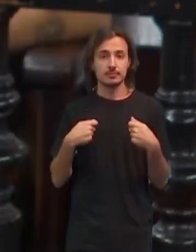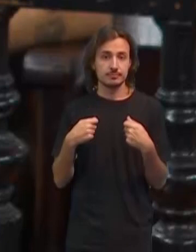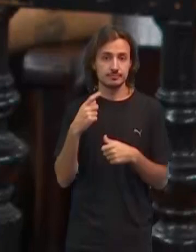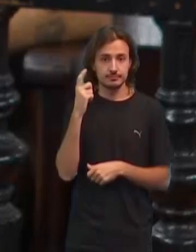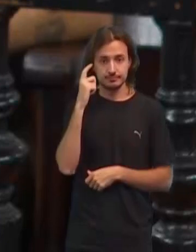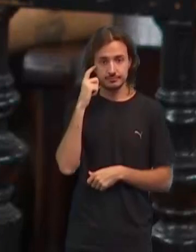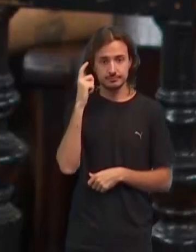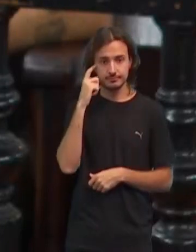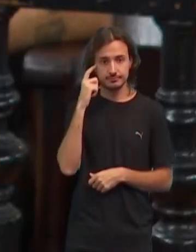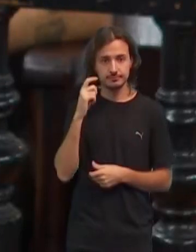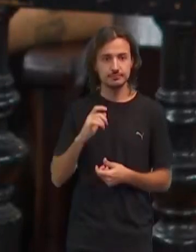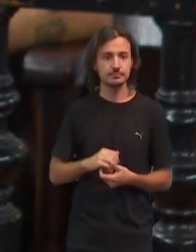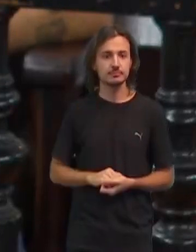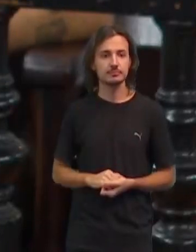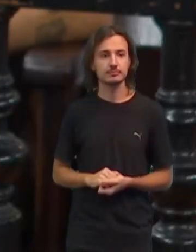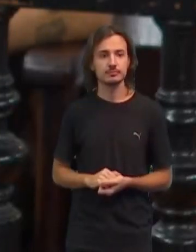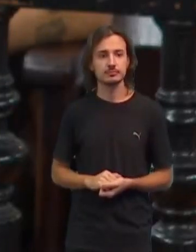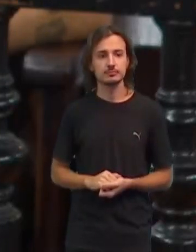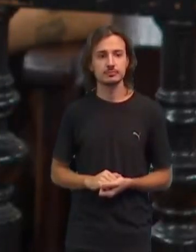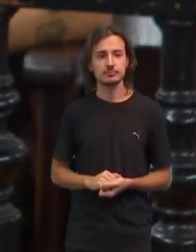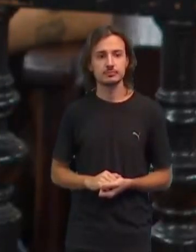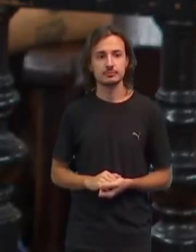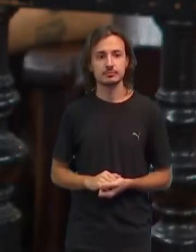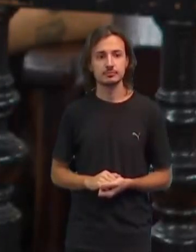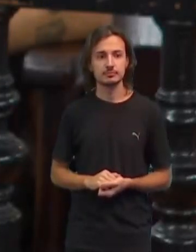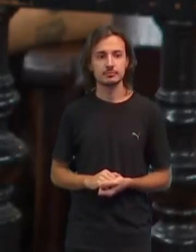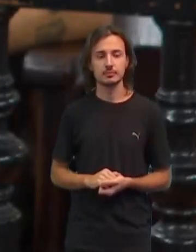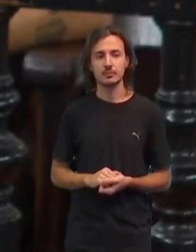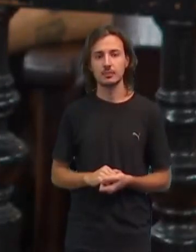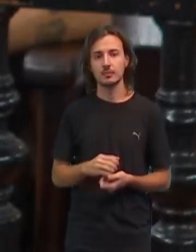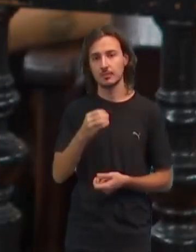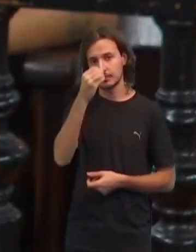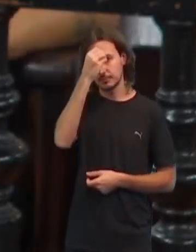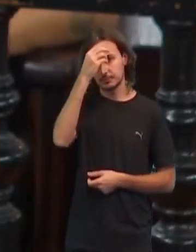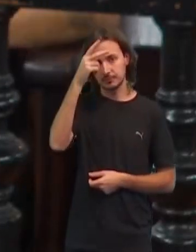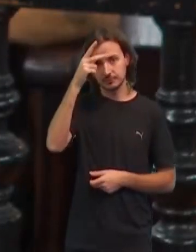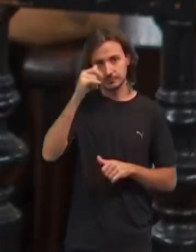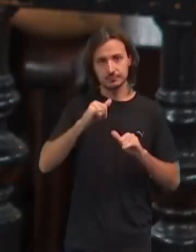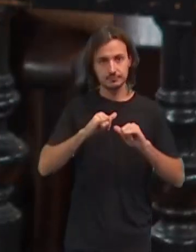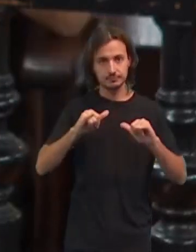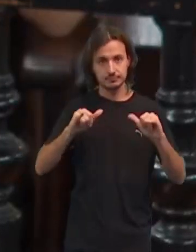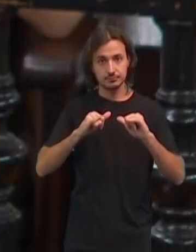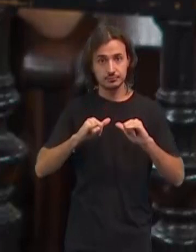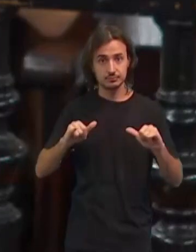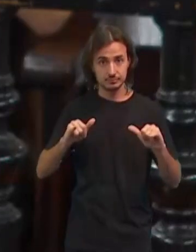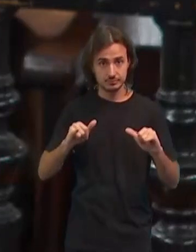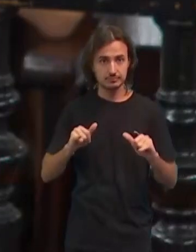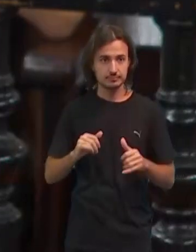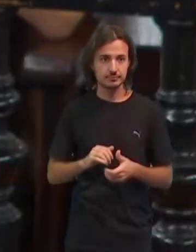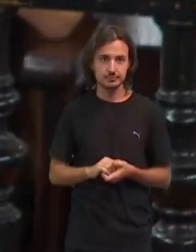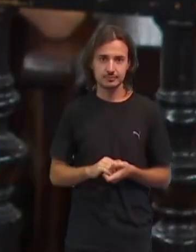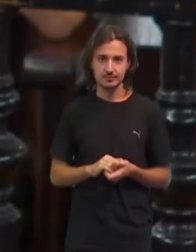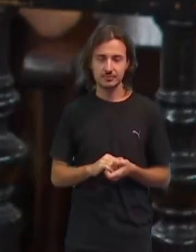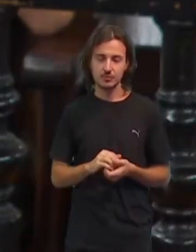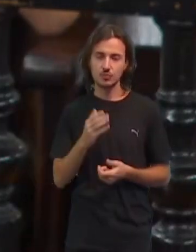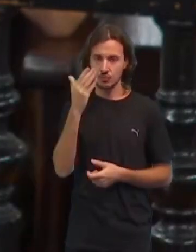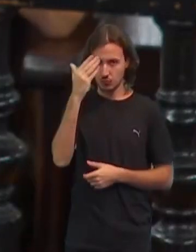a prefeitura, inclusive, acabou de fazer uma postagem desmentindo essa questão, trazendo, né,